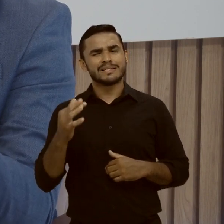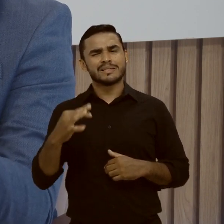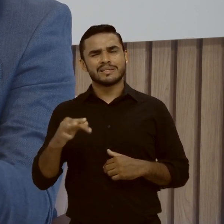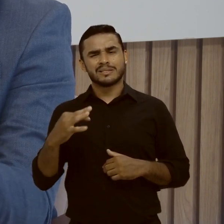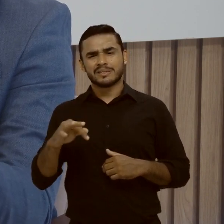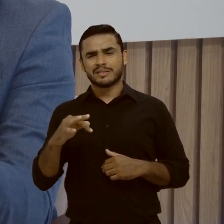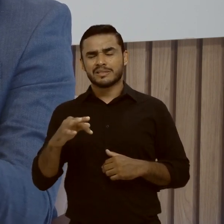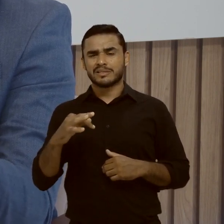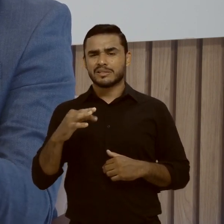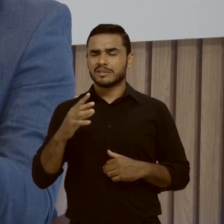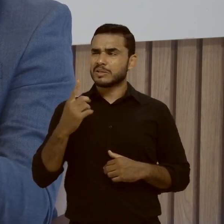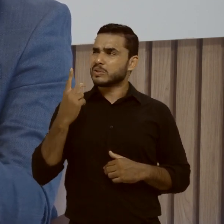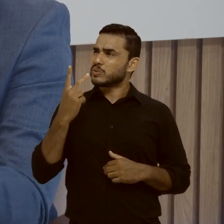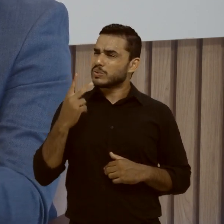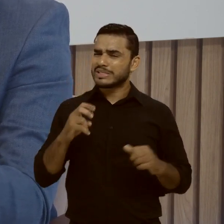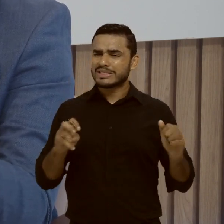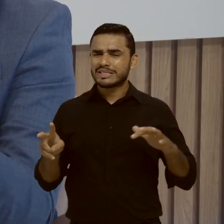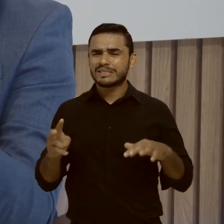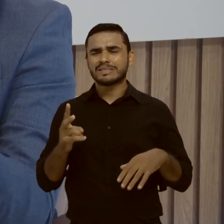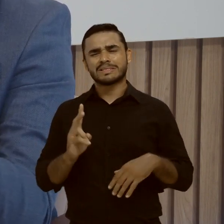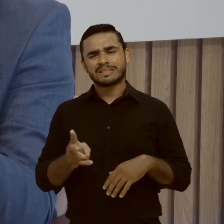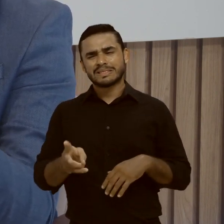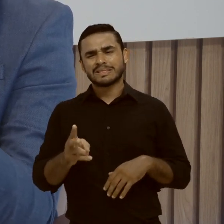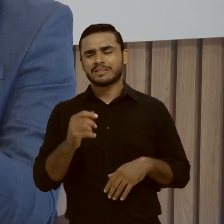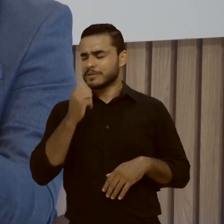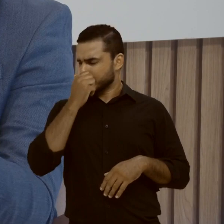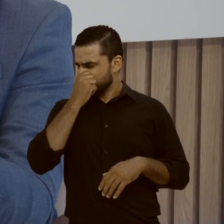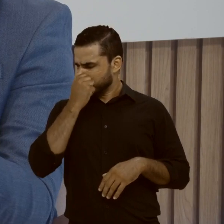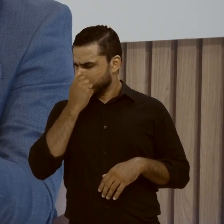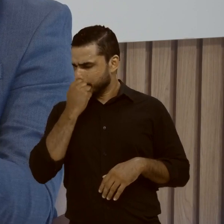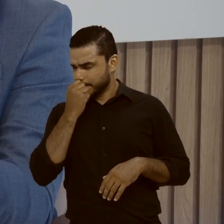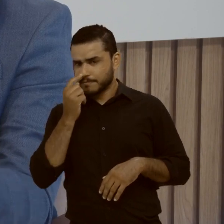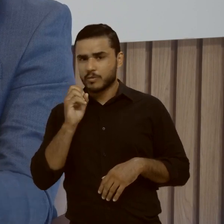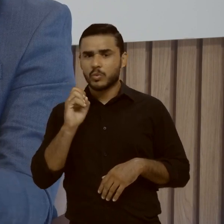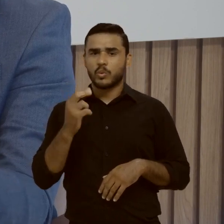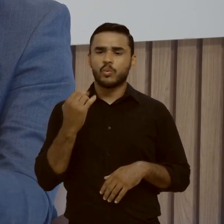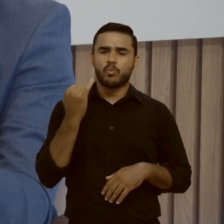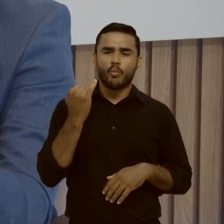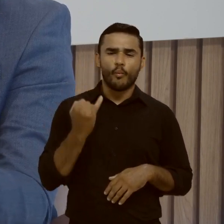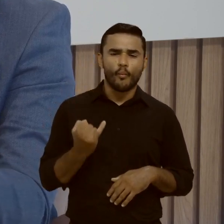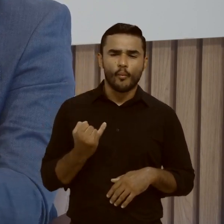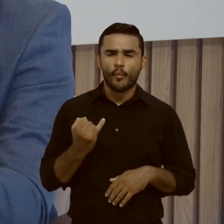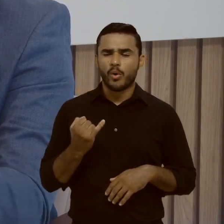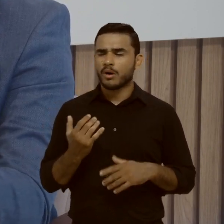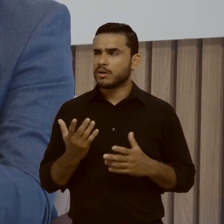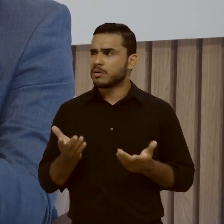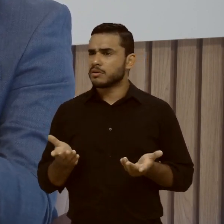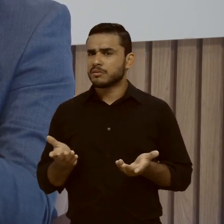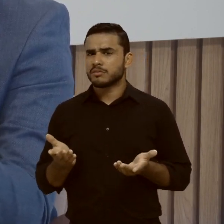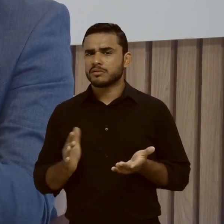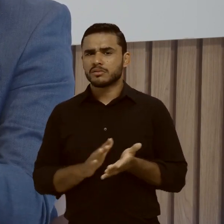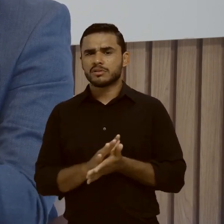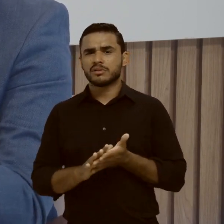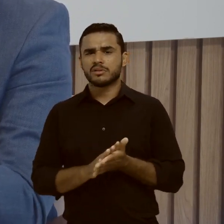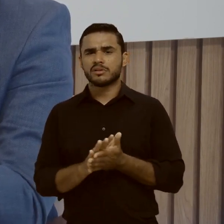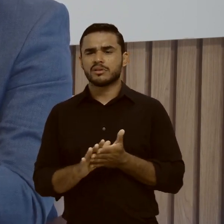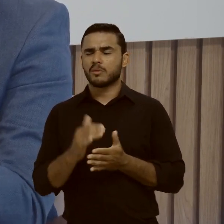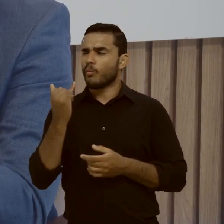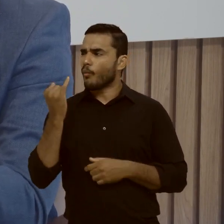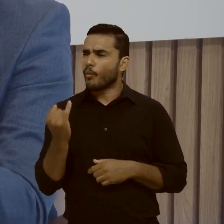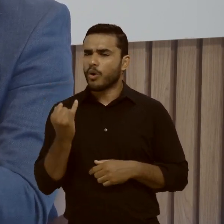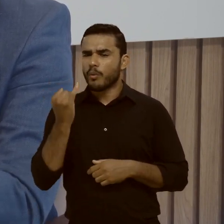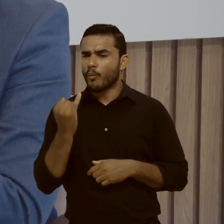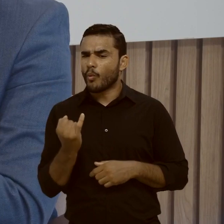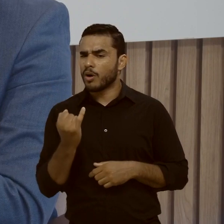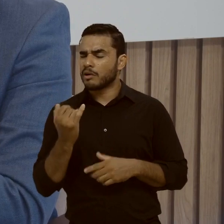mais de 2 a 3 semanas e que está associada a uma perda de peso não intencional, você não está fazendo dieta, está perdendo peso,